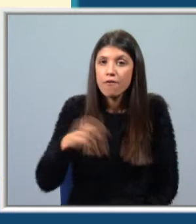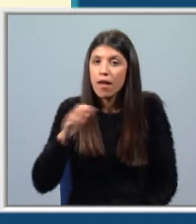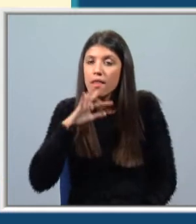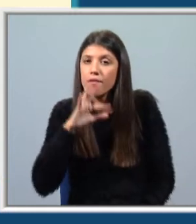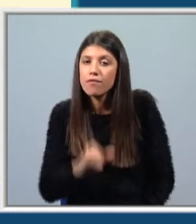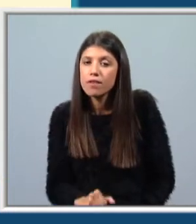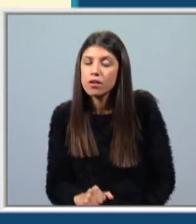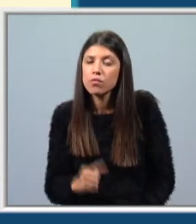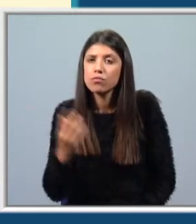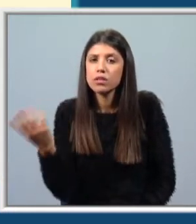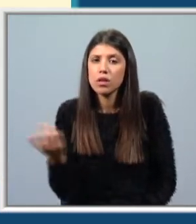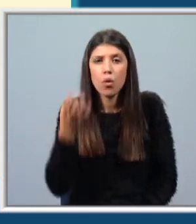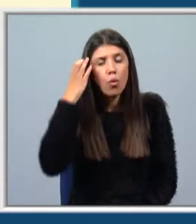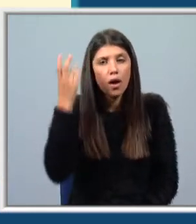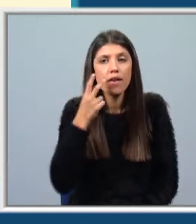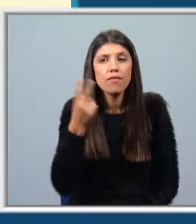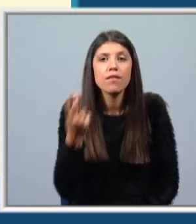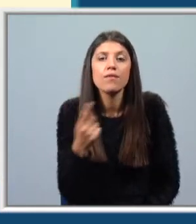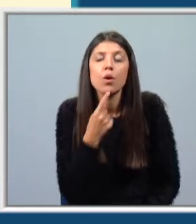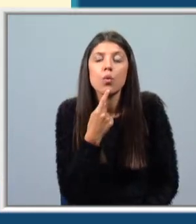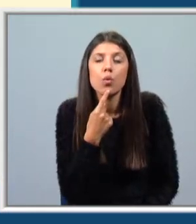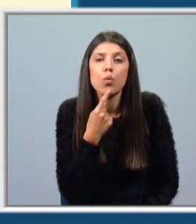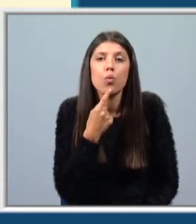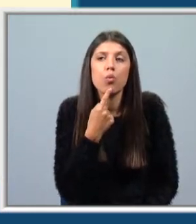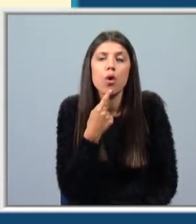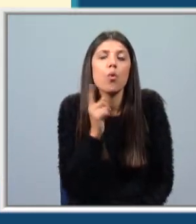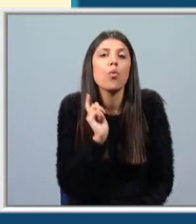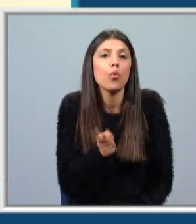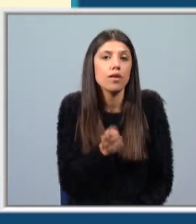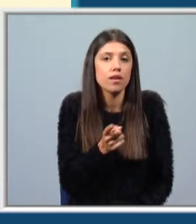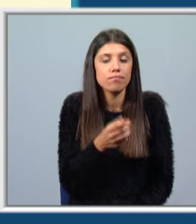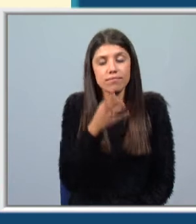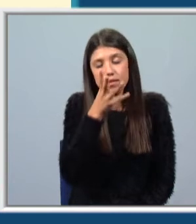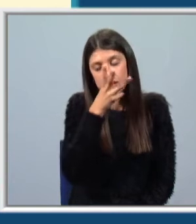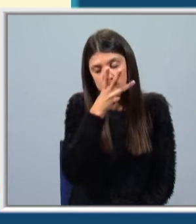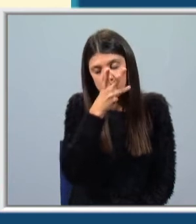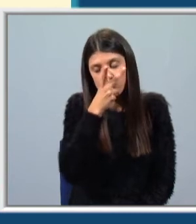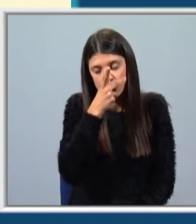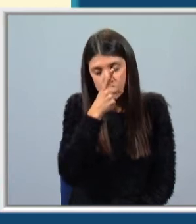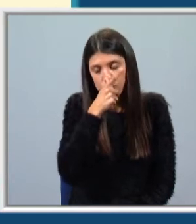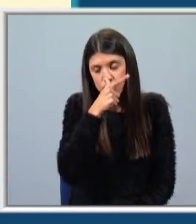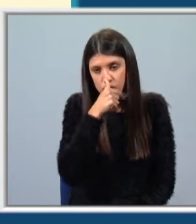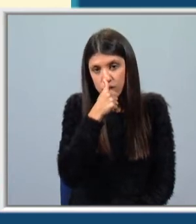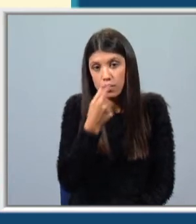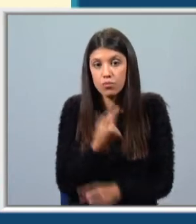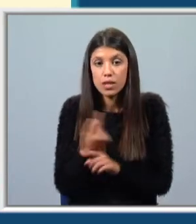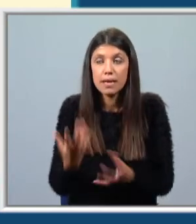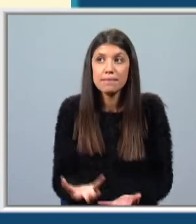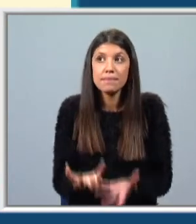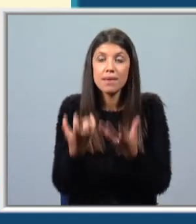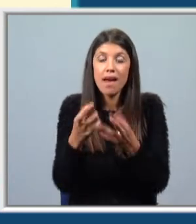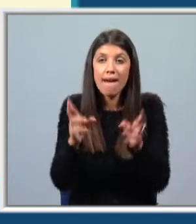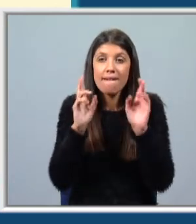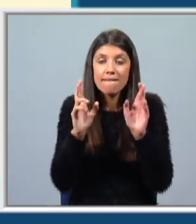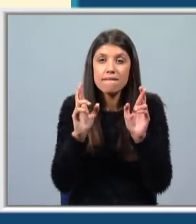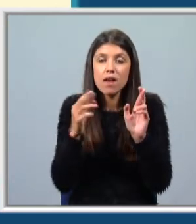filhos. Ora, o rei vivia muito o quê? Muito. Vivia muito triste, pois desejava muito ter. Será